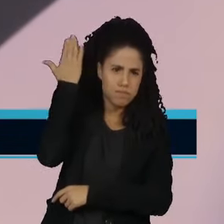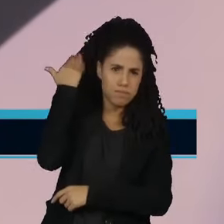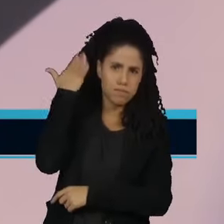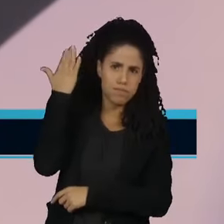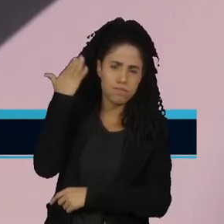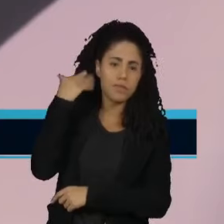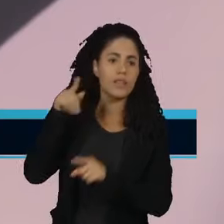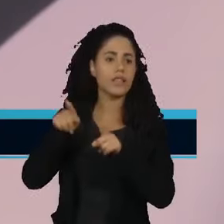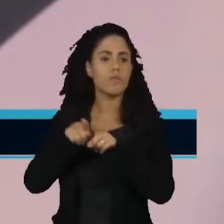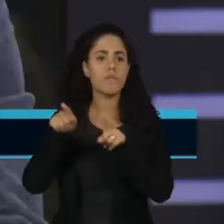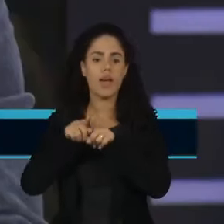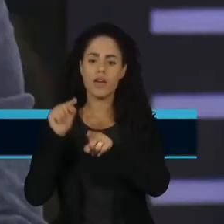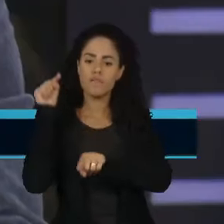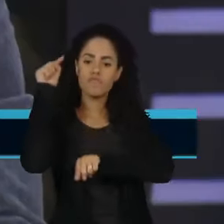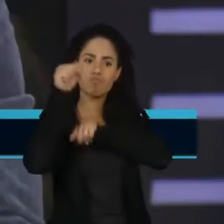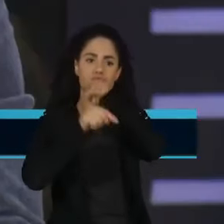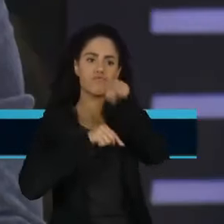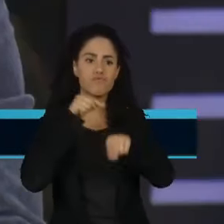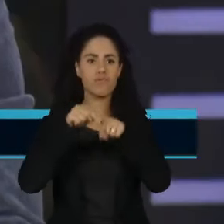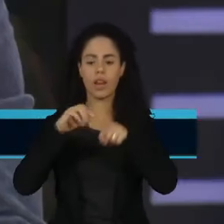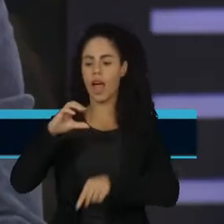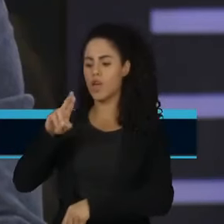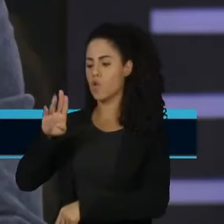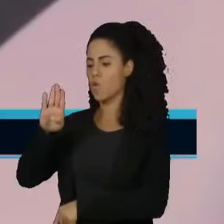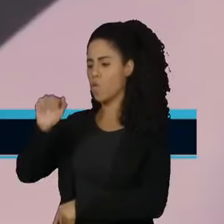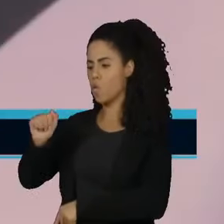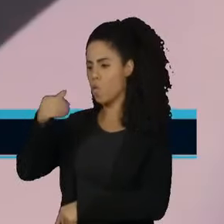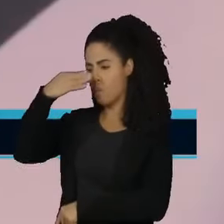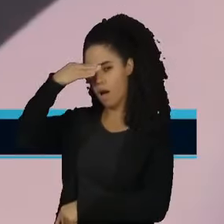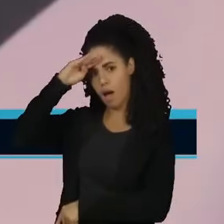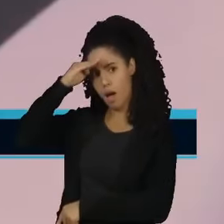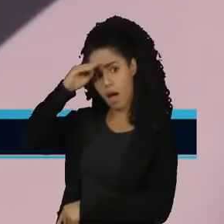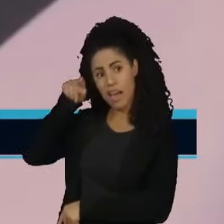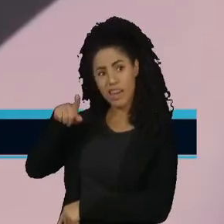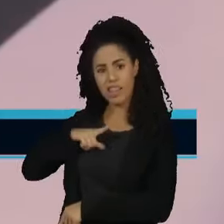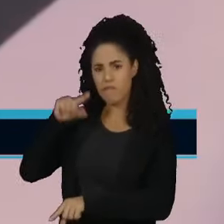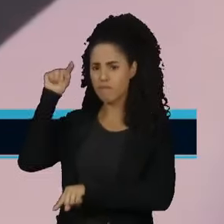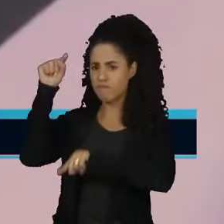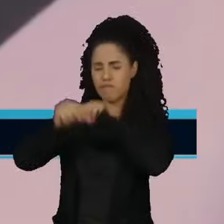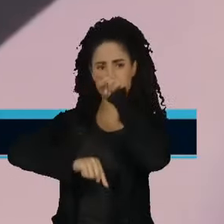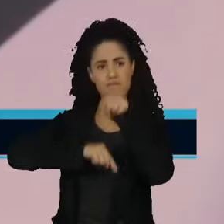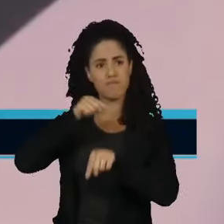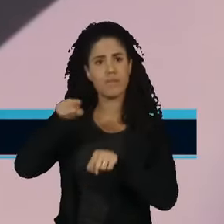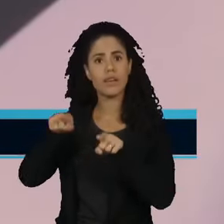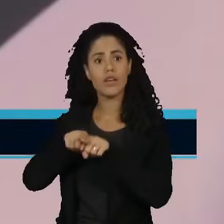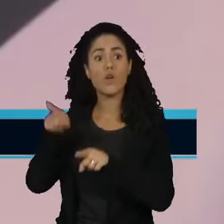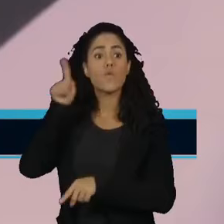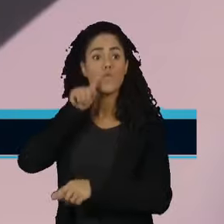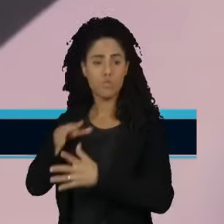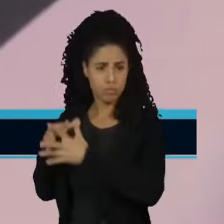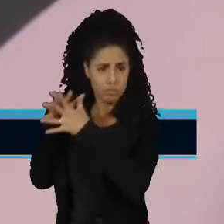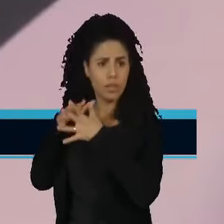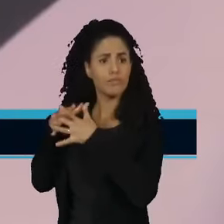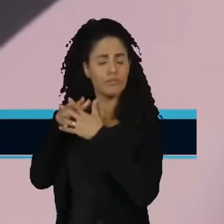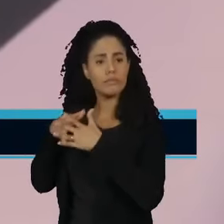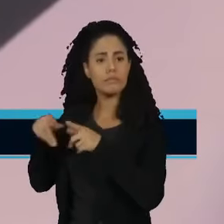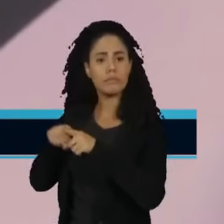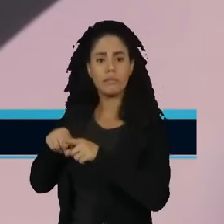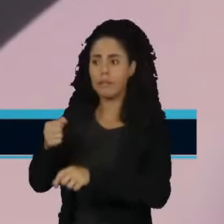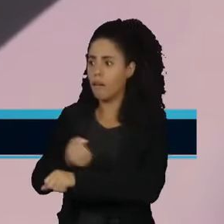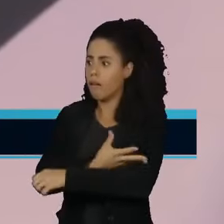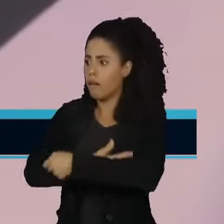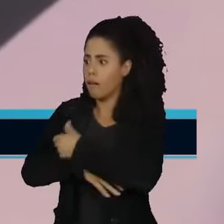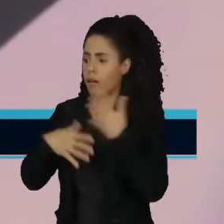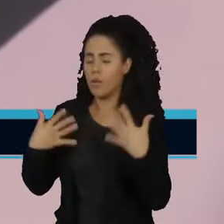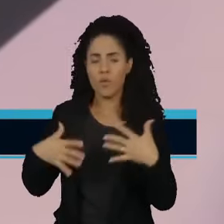mísseis em Cuba a crise dos mísseis a crise famosa crise dos mísseis em Cuba que os Estados Unidos ficou muito arrepiado